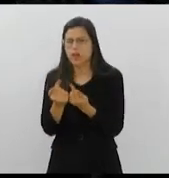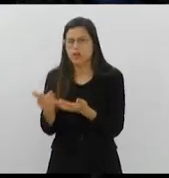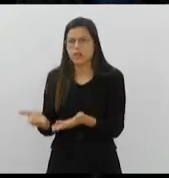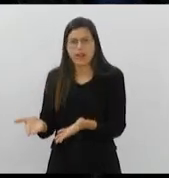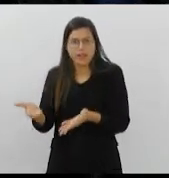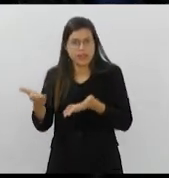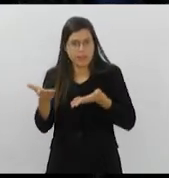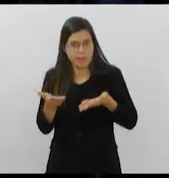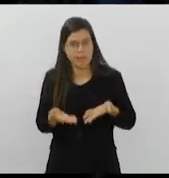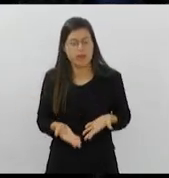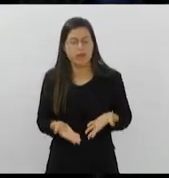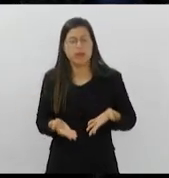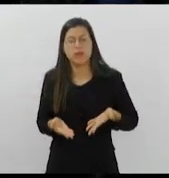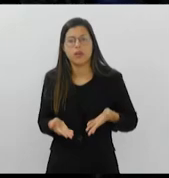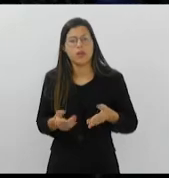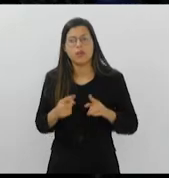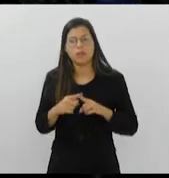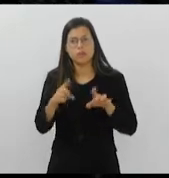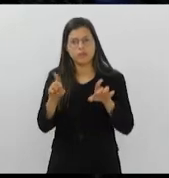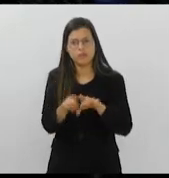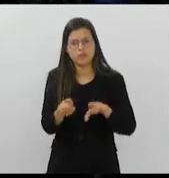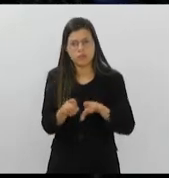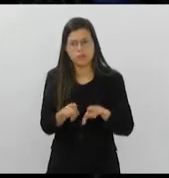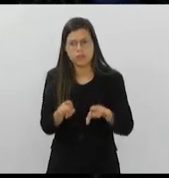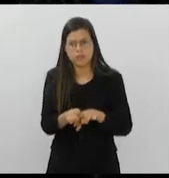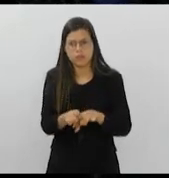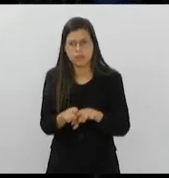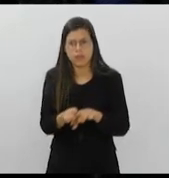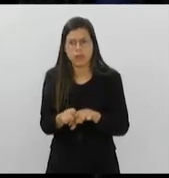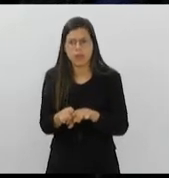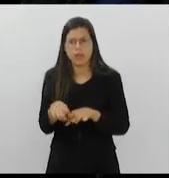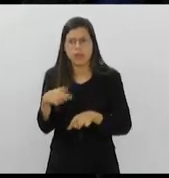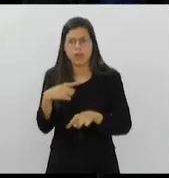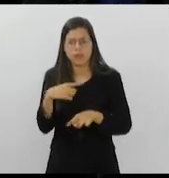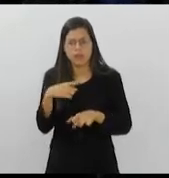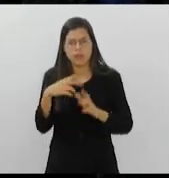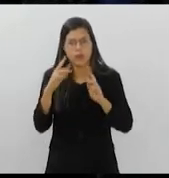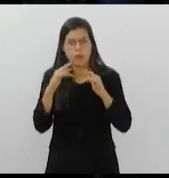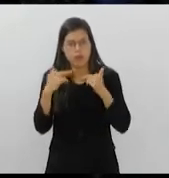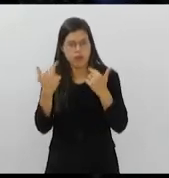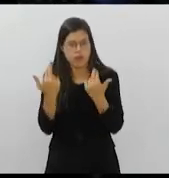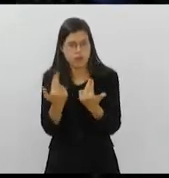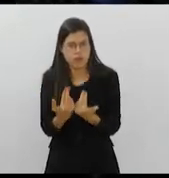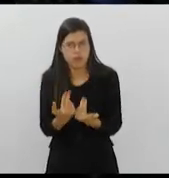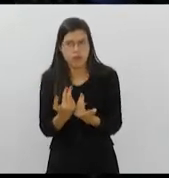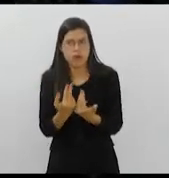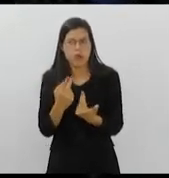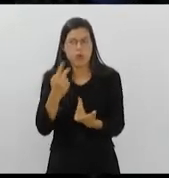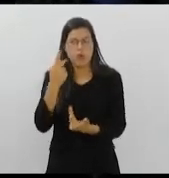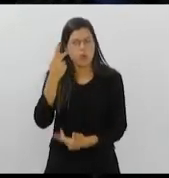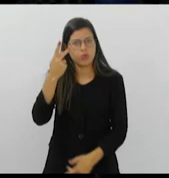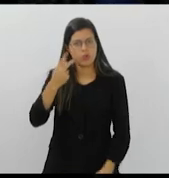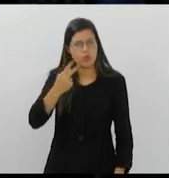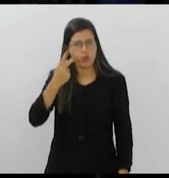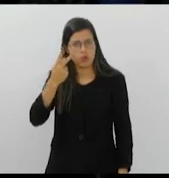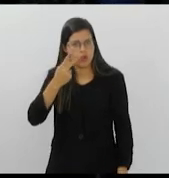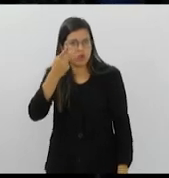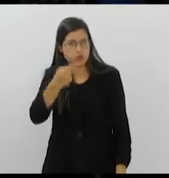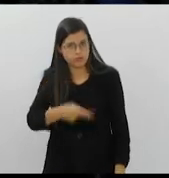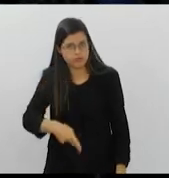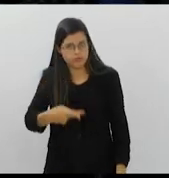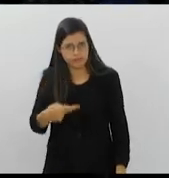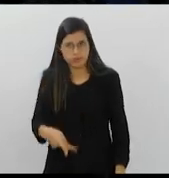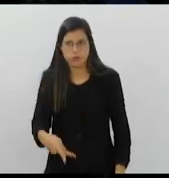recebê-los, mas também promover uma reunião com os parlamentares desta casa, com